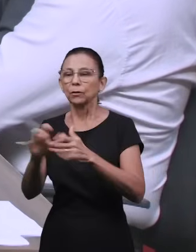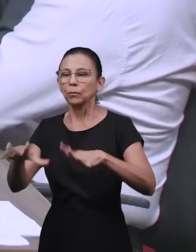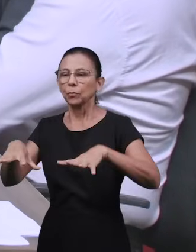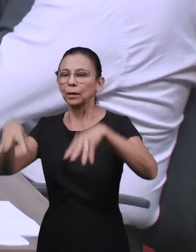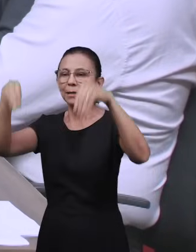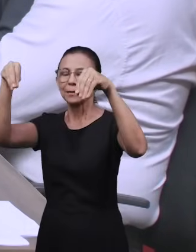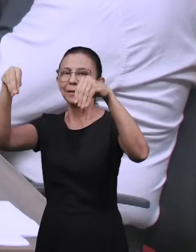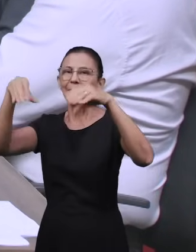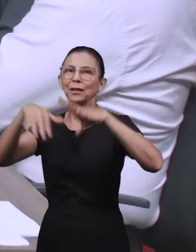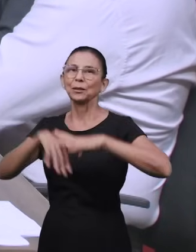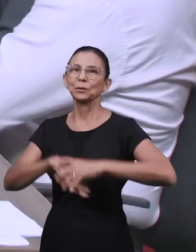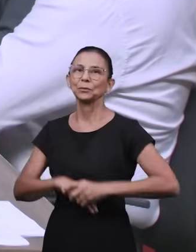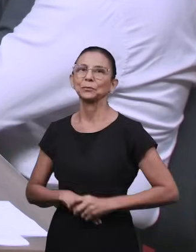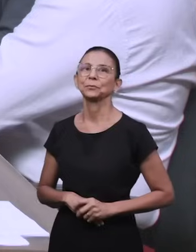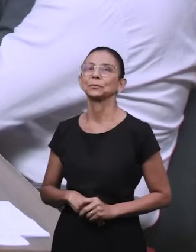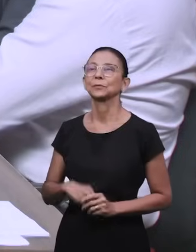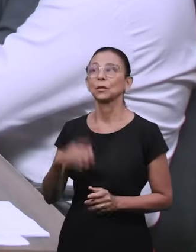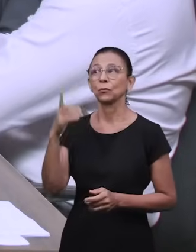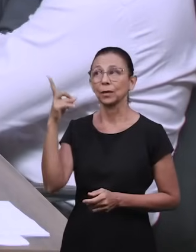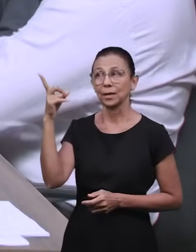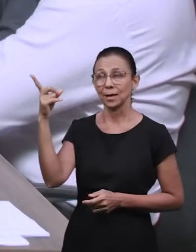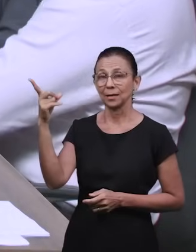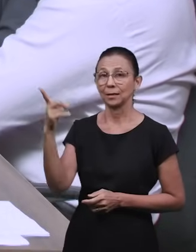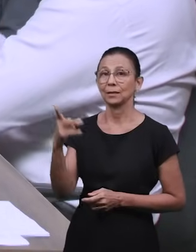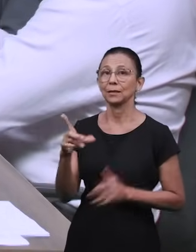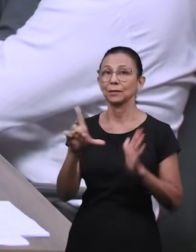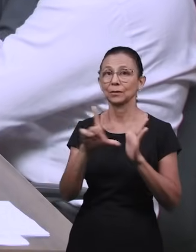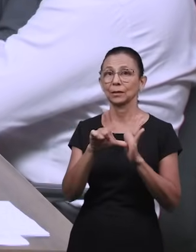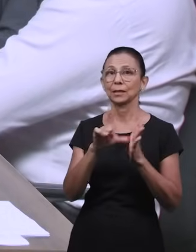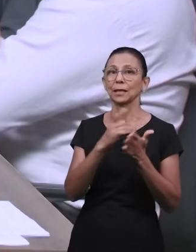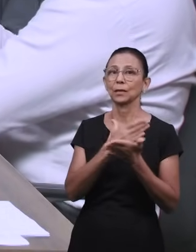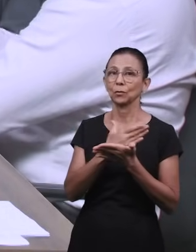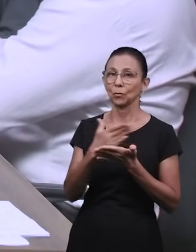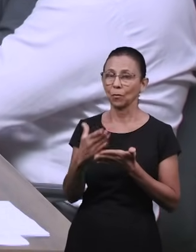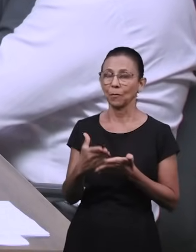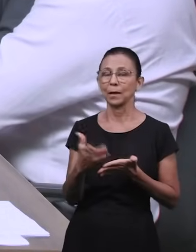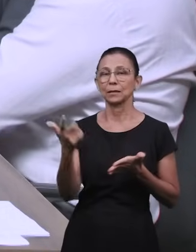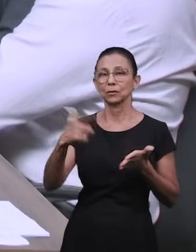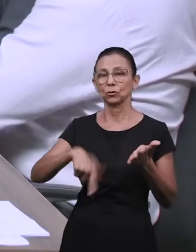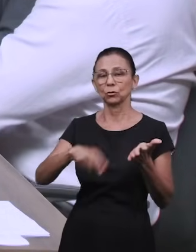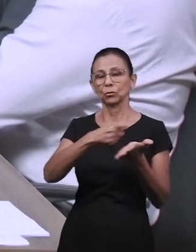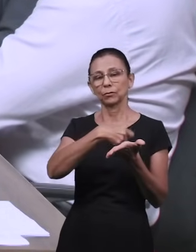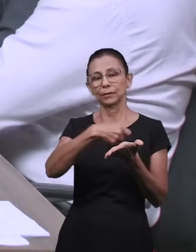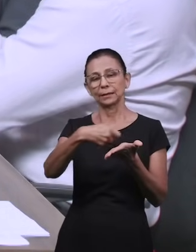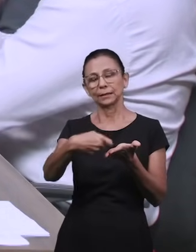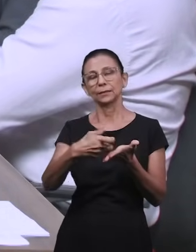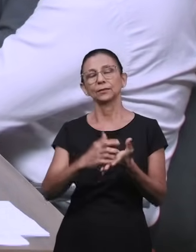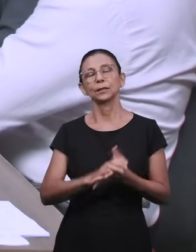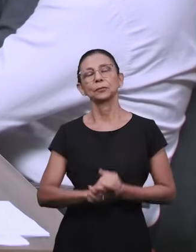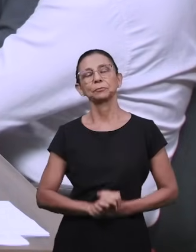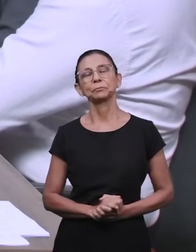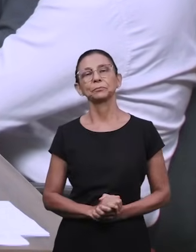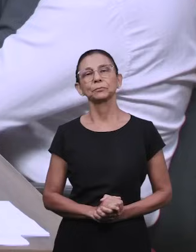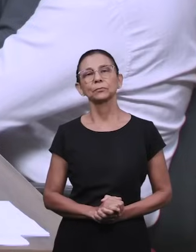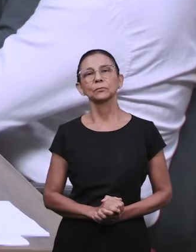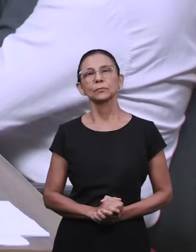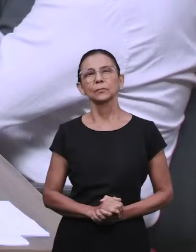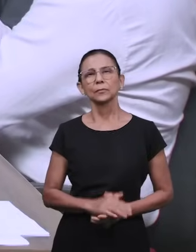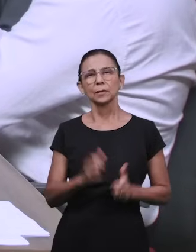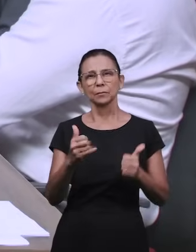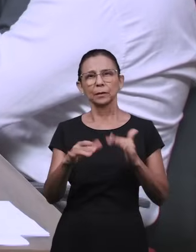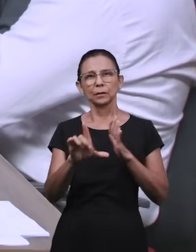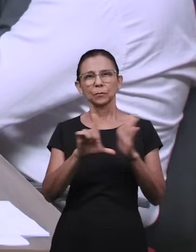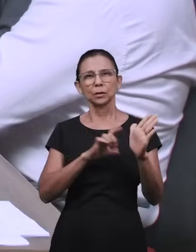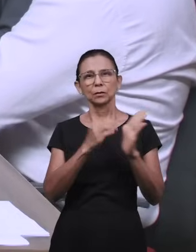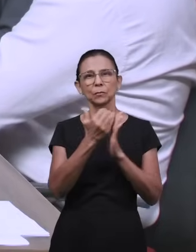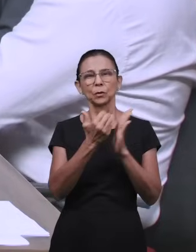escrivaninha aqui, né, ali foi onde Lutero inicia. Escreve alguns hinos, como nós mencionamos em programas anteriores,